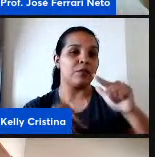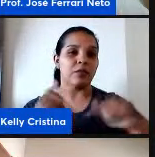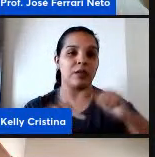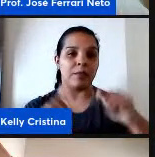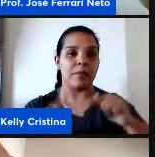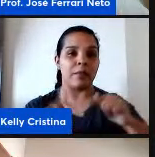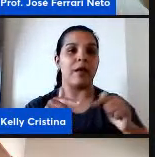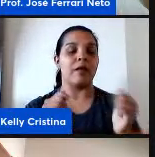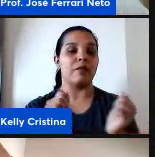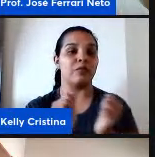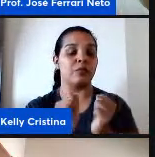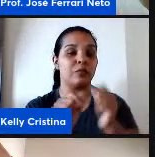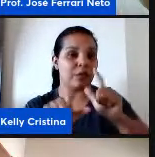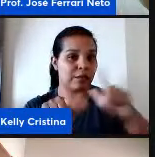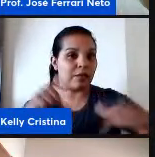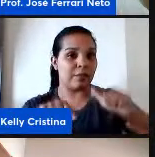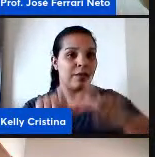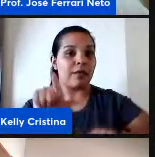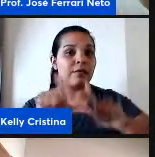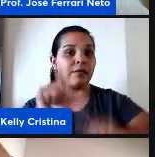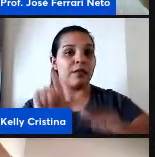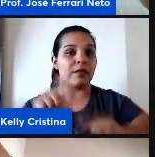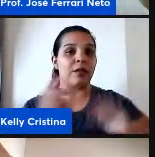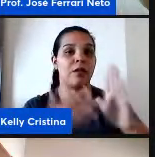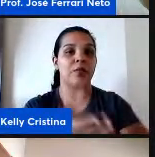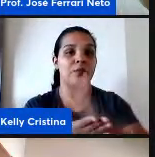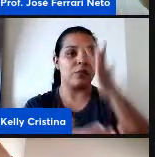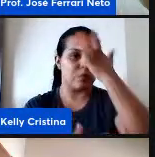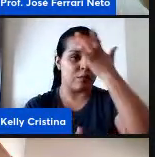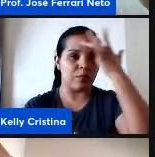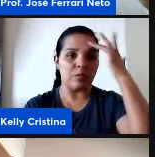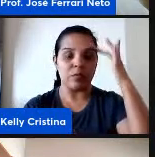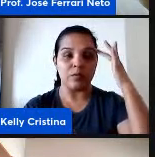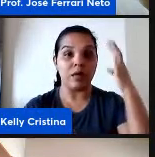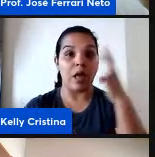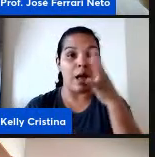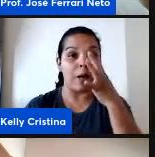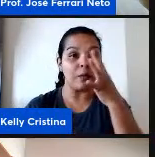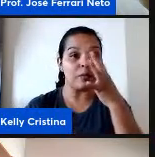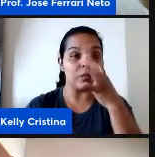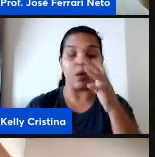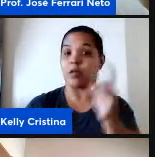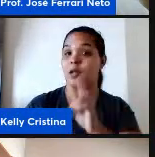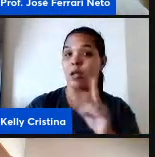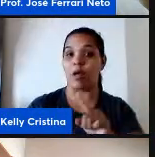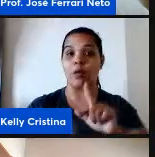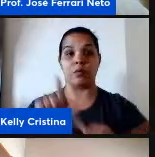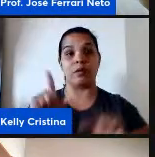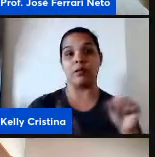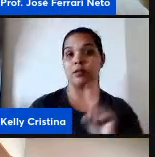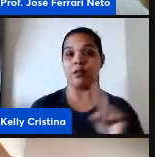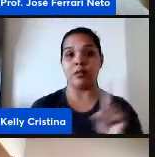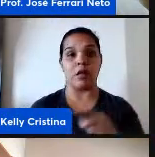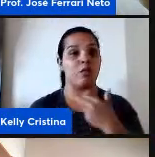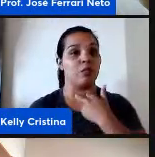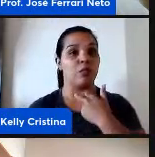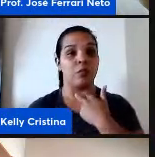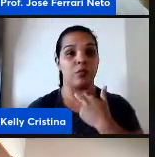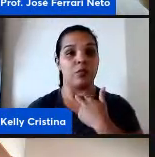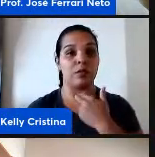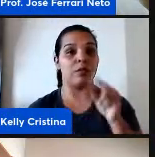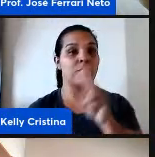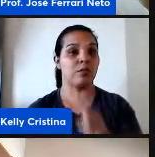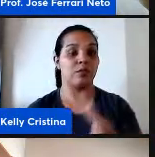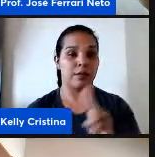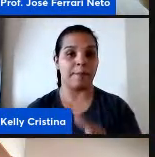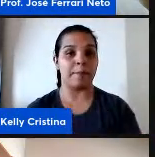com as letras, e algumas pessoas se olharam assim muito admiradas. Não, letras não. Letras não, não podemos. Há ainda,